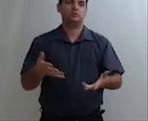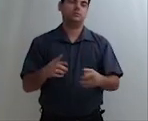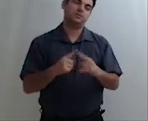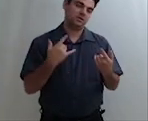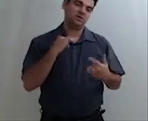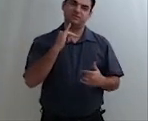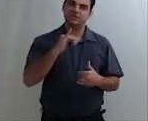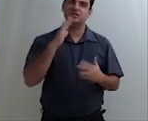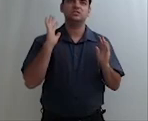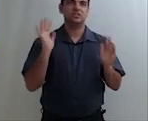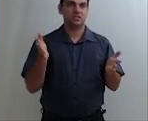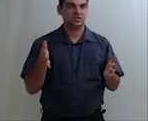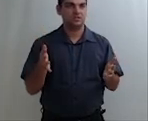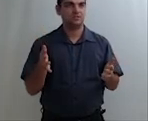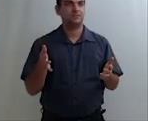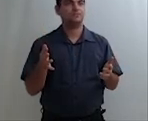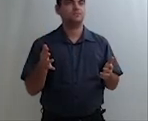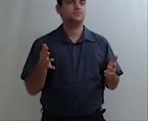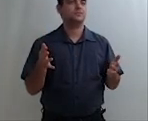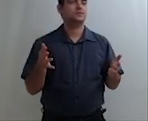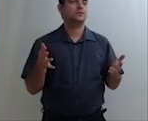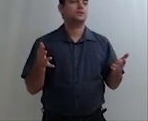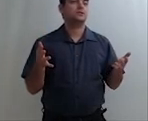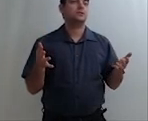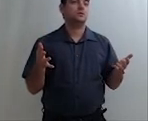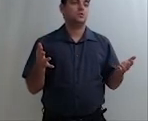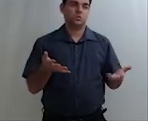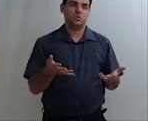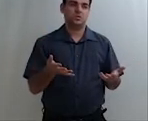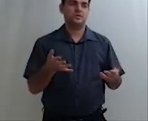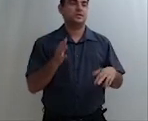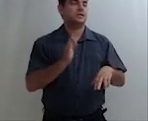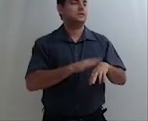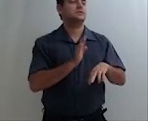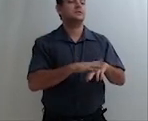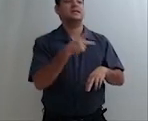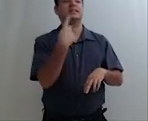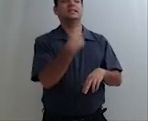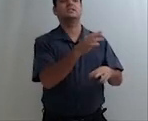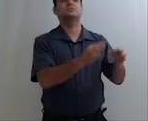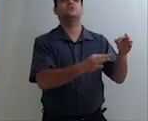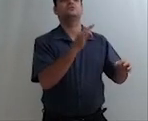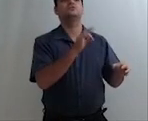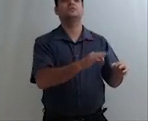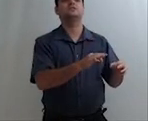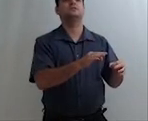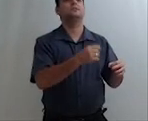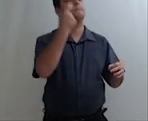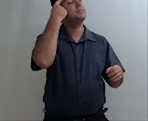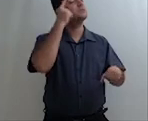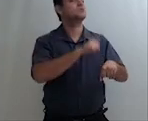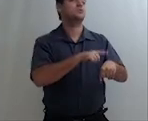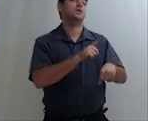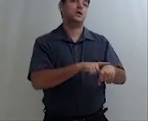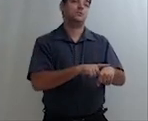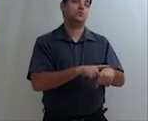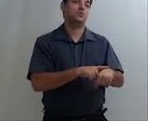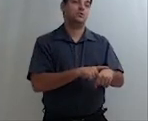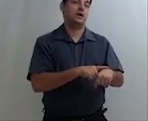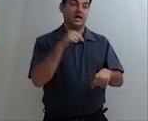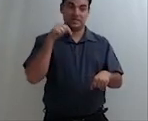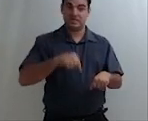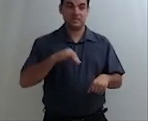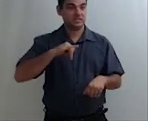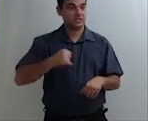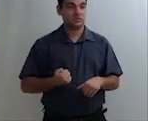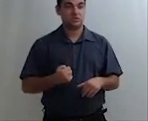eh a perspectiva me parece ser a a a da decisão originária já que outra não foi proferida